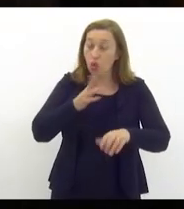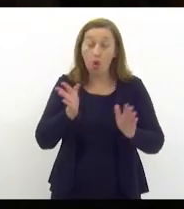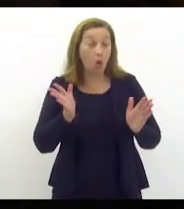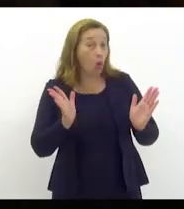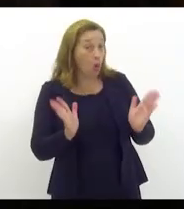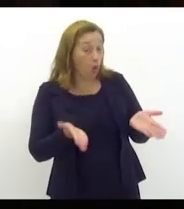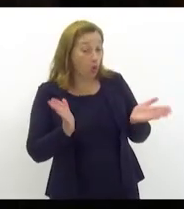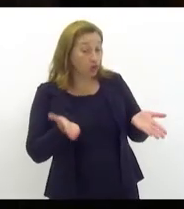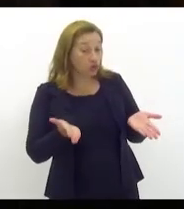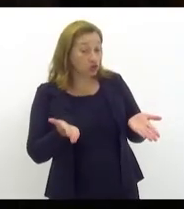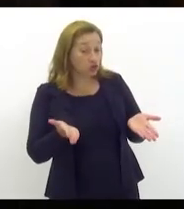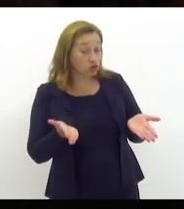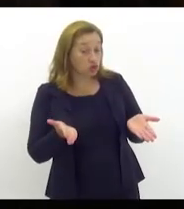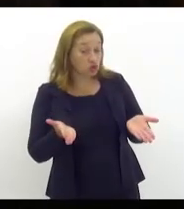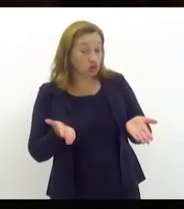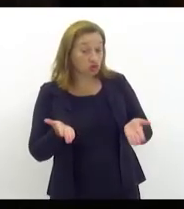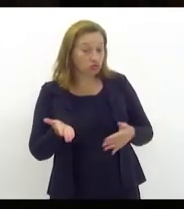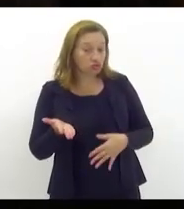hoje